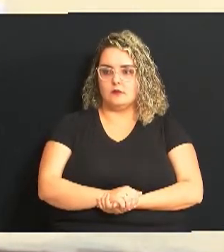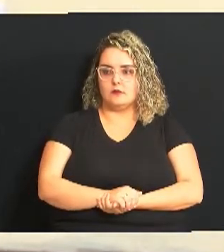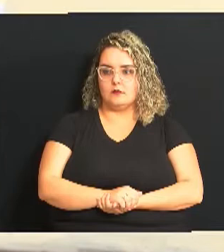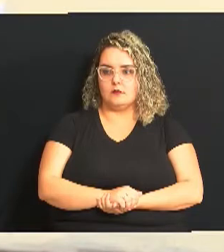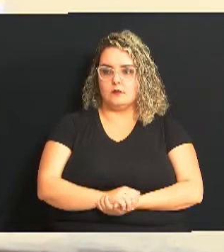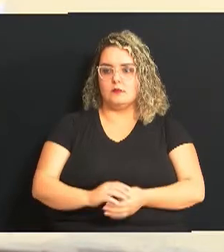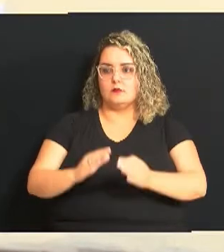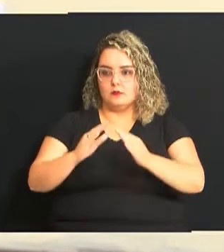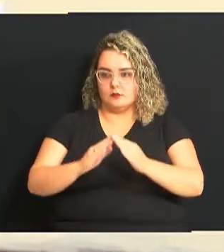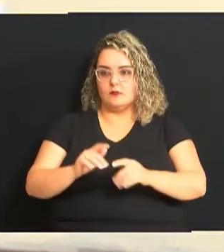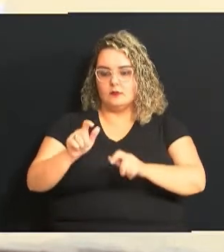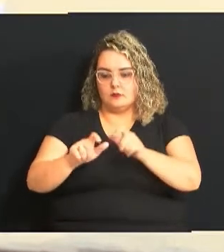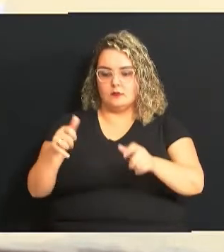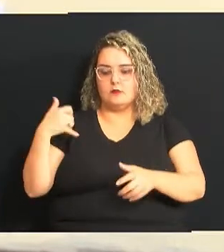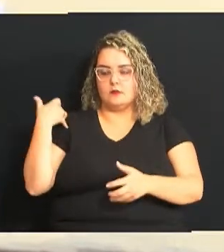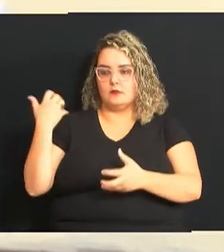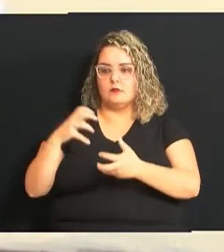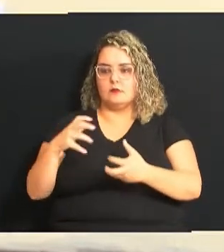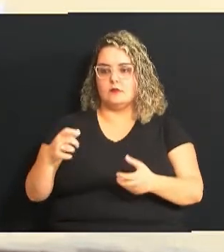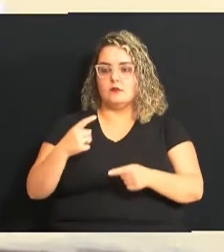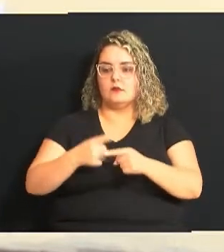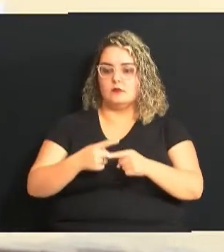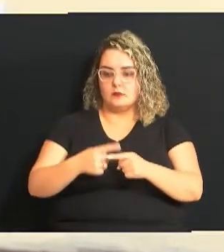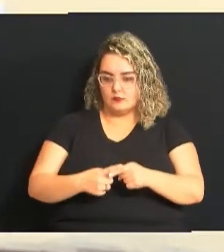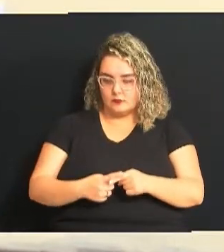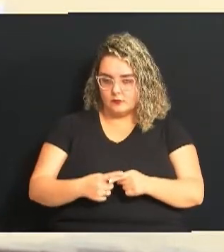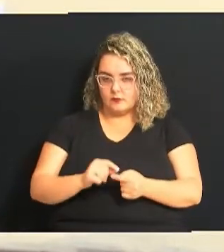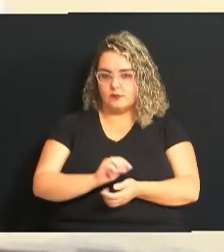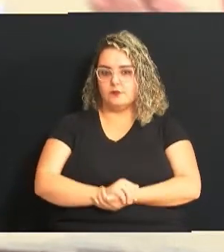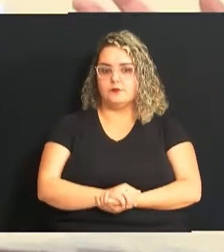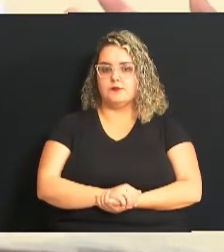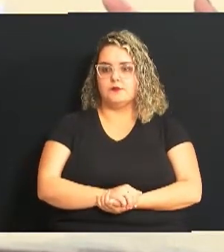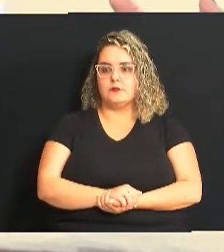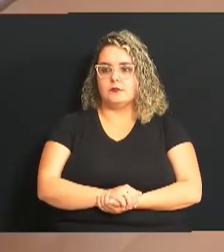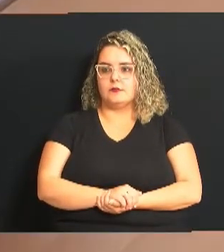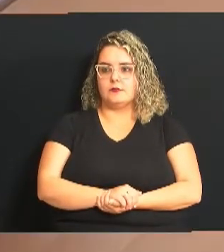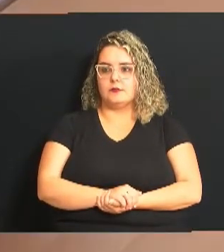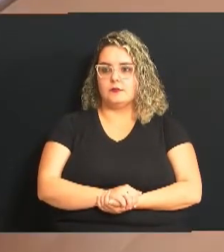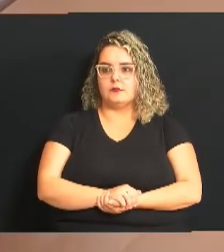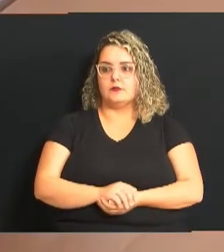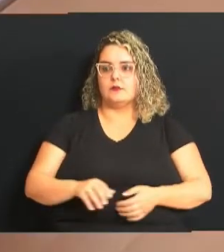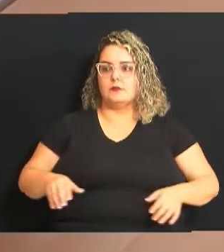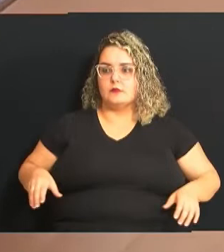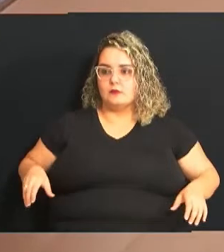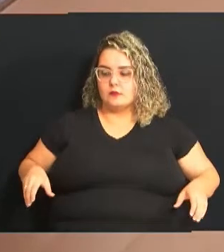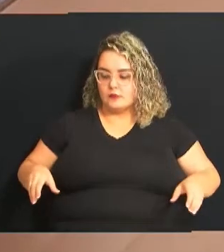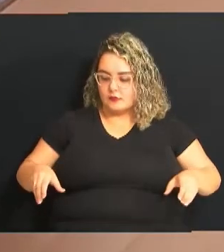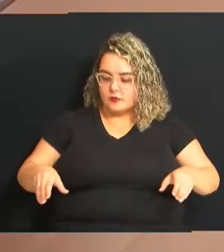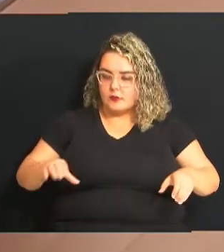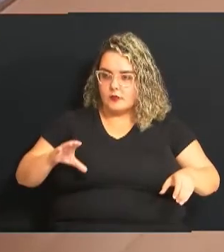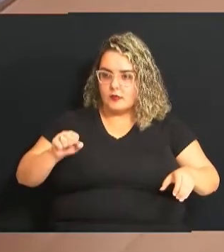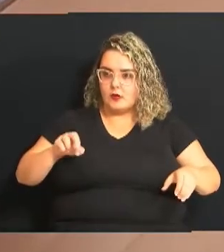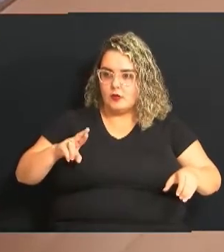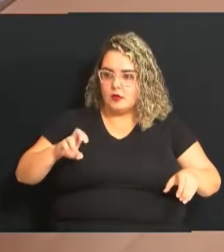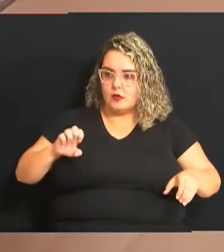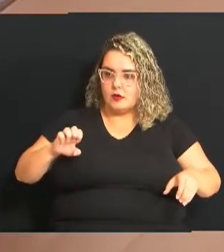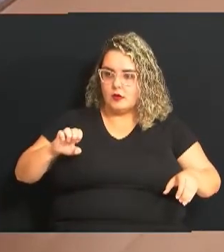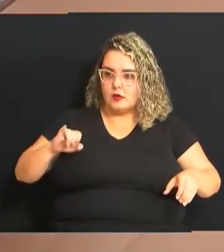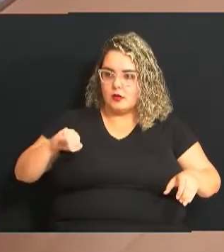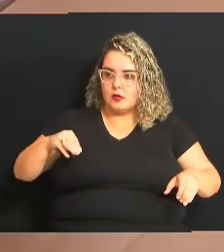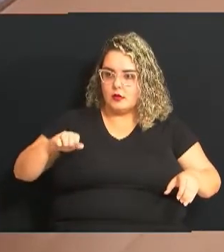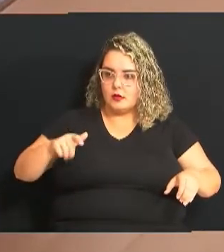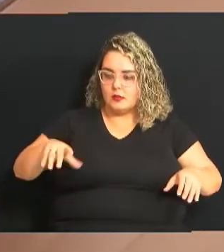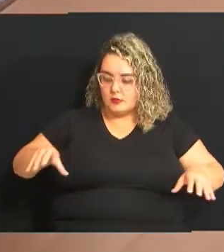casa para a pessoa idosa. Por quê? Com corrimão. Então, não com só algumas coisas assim,